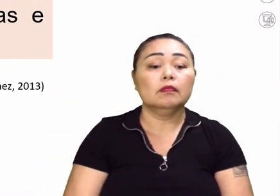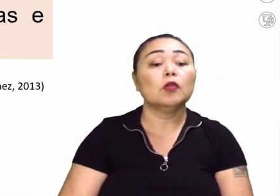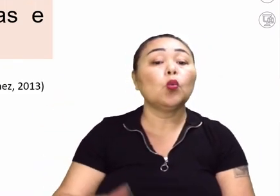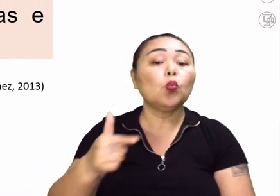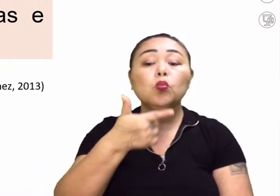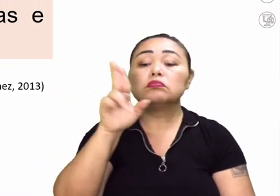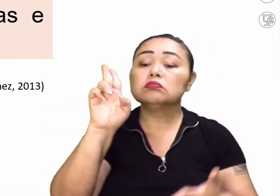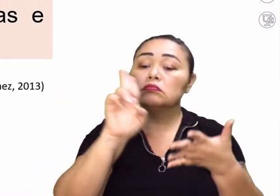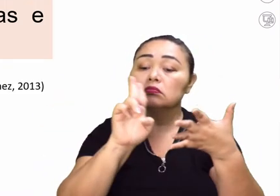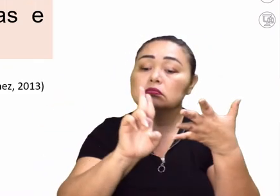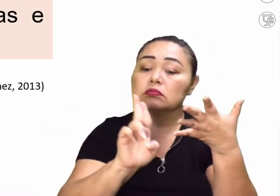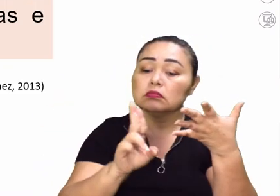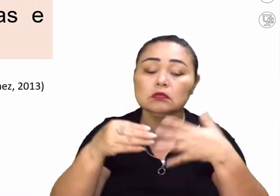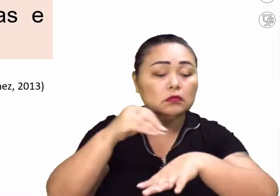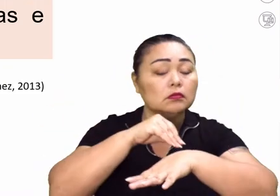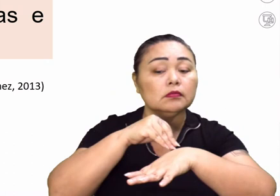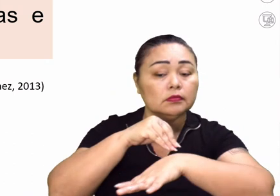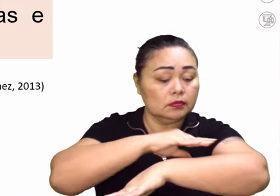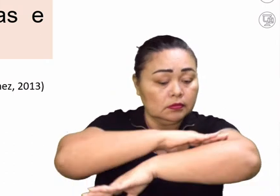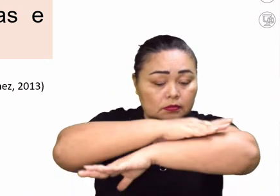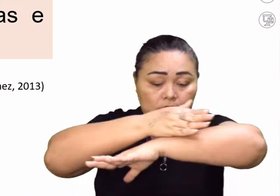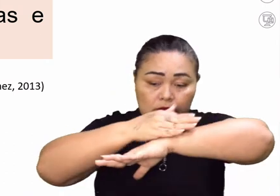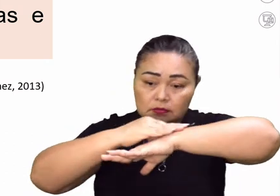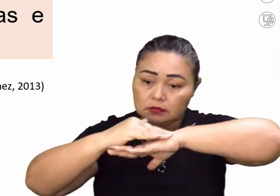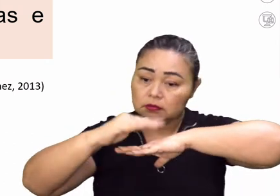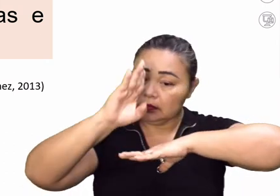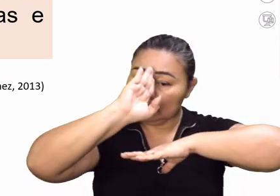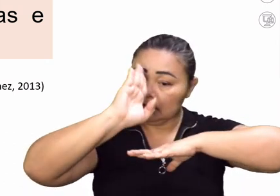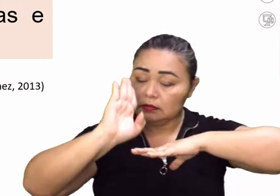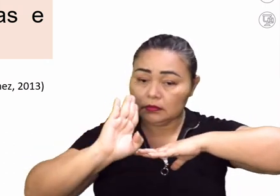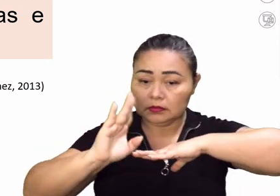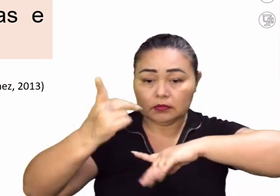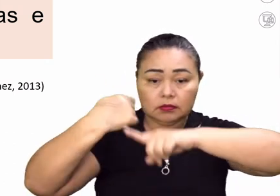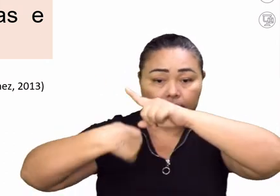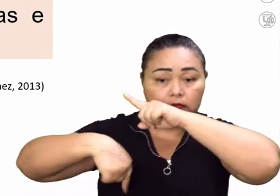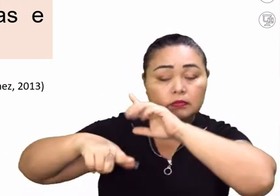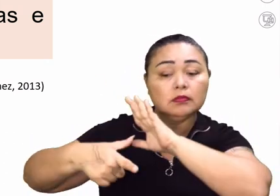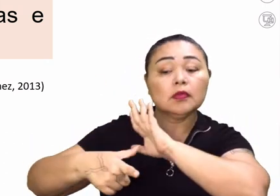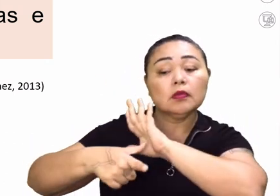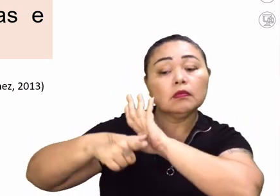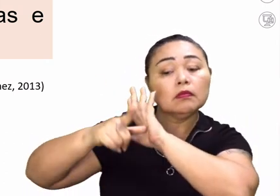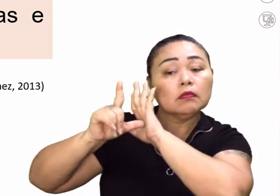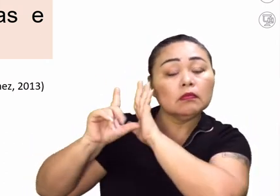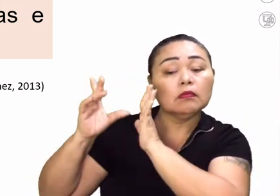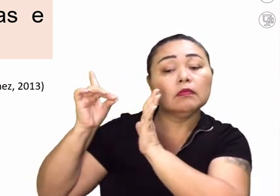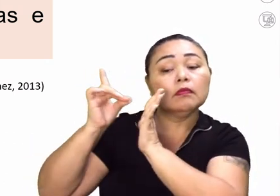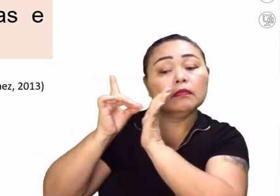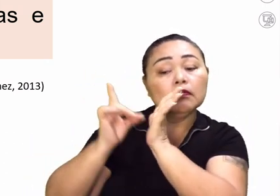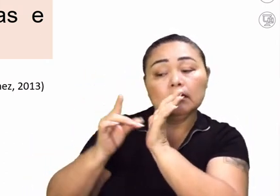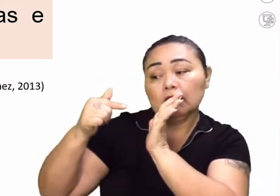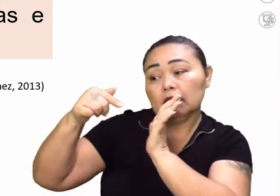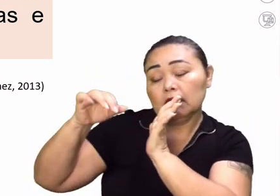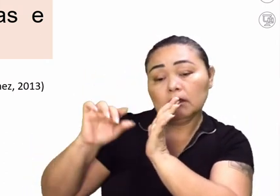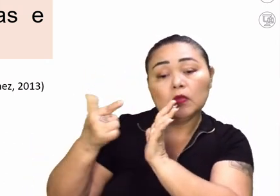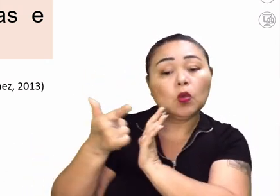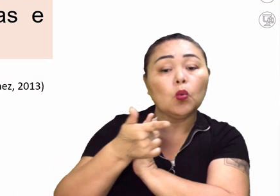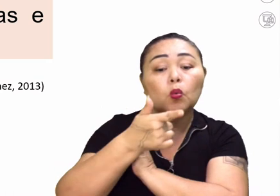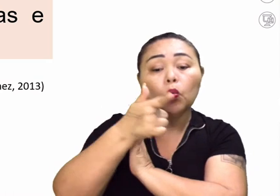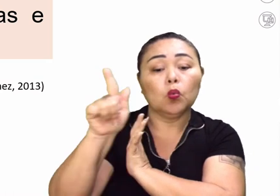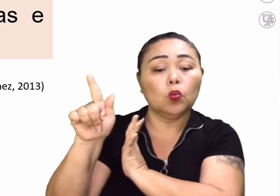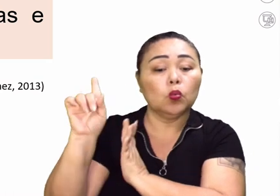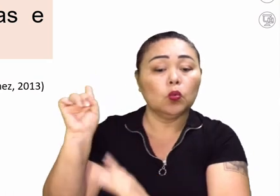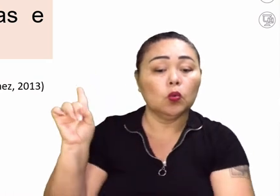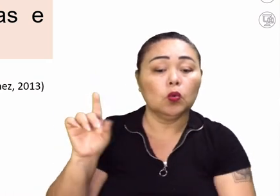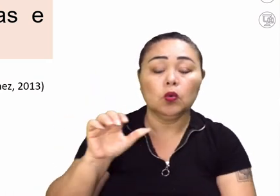outras classificações do relevo do Brasil foram anterior a década de 70 só que agora a gente tem outro geógrafos